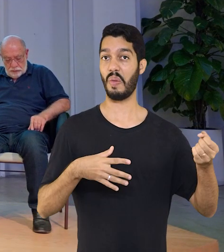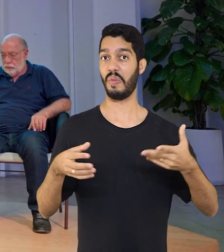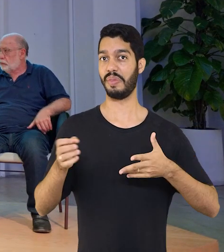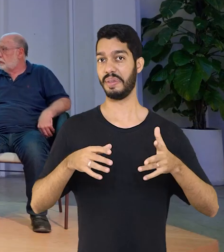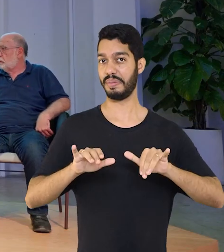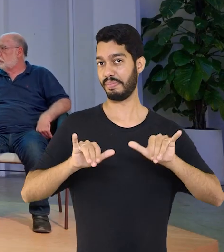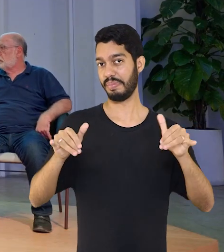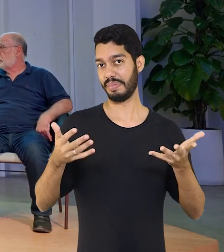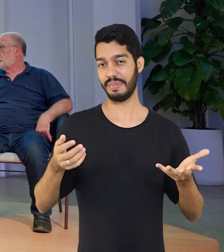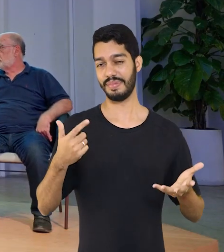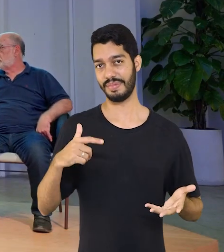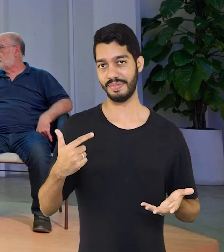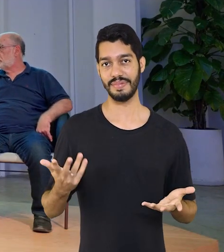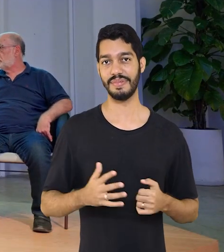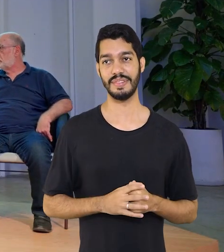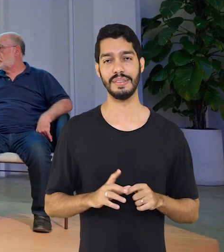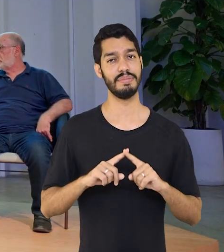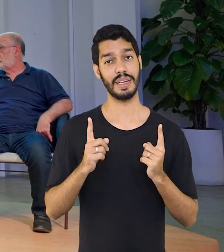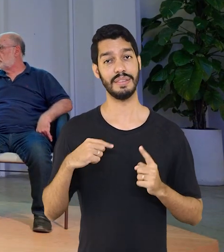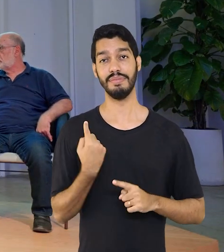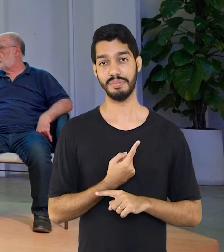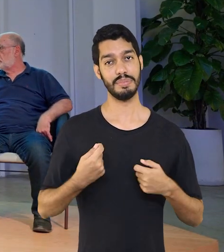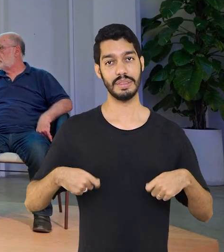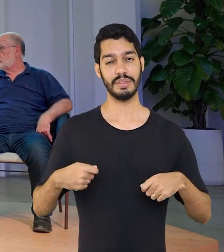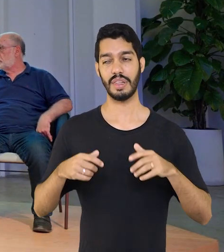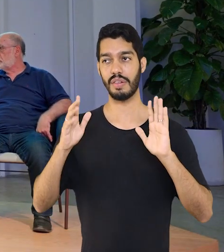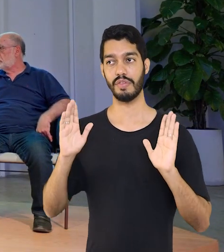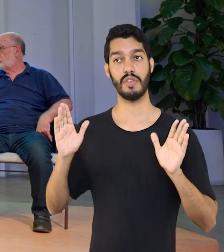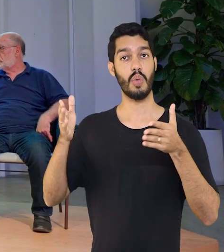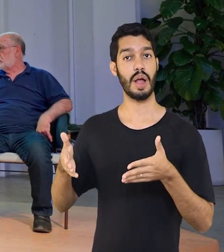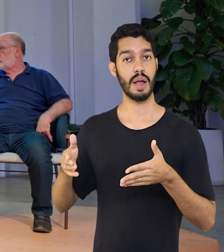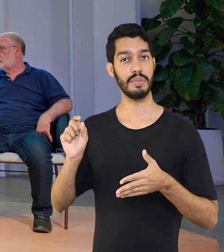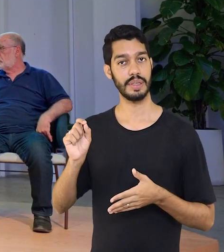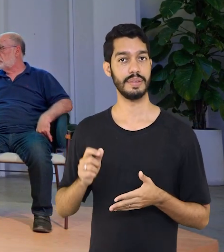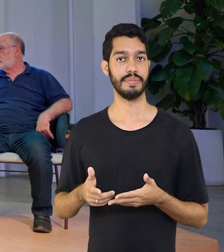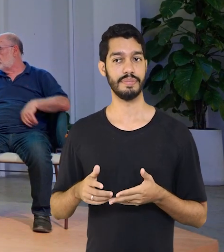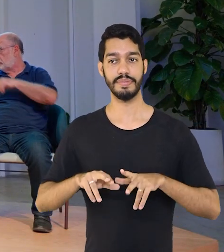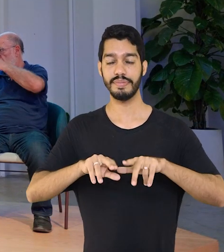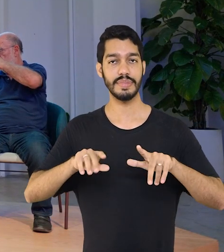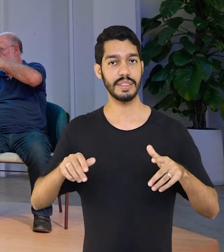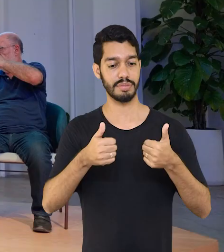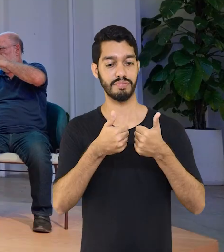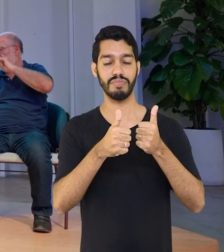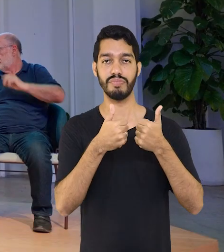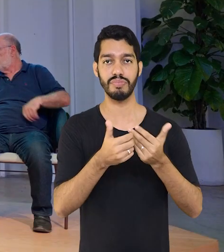grandes novidades aqui, mas a gente deve focar em transporte de média e alta